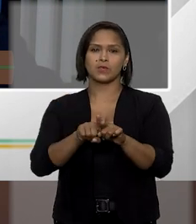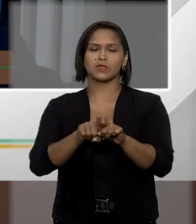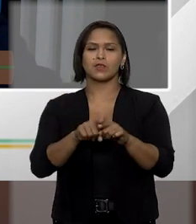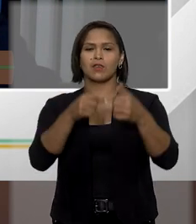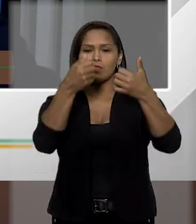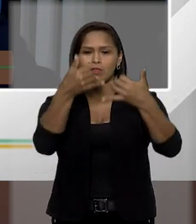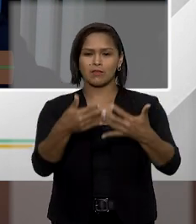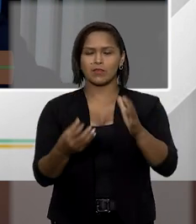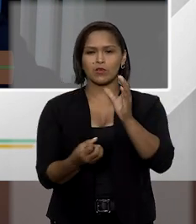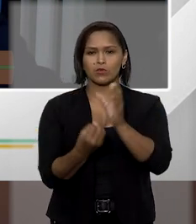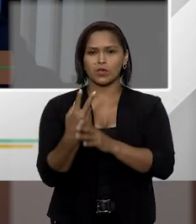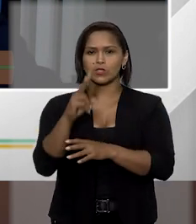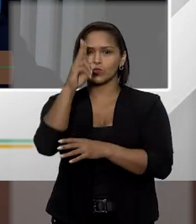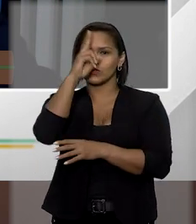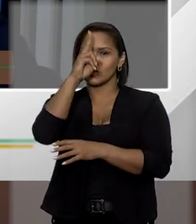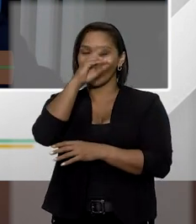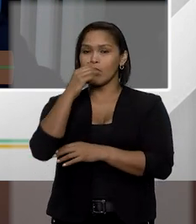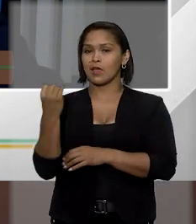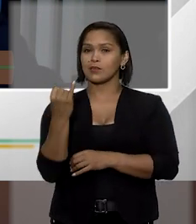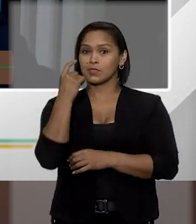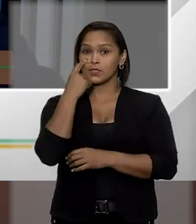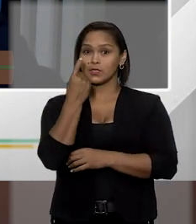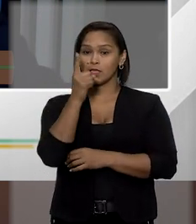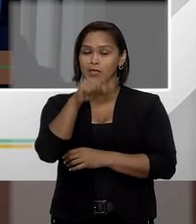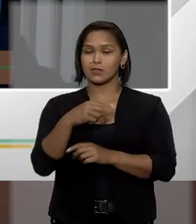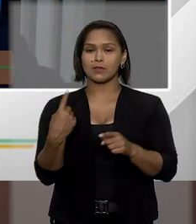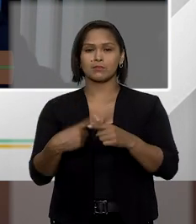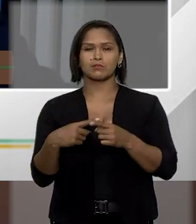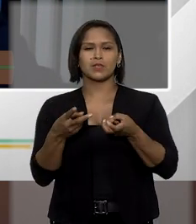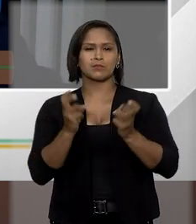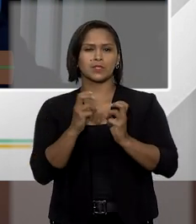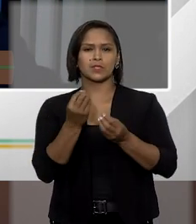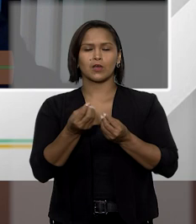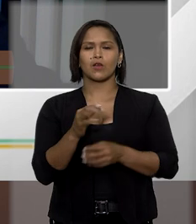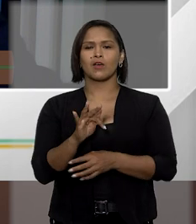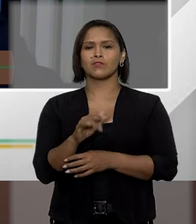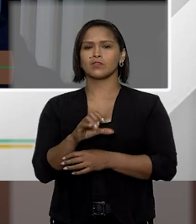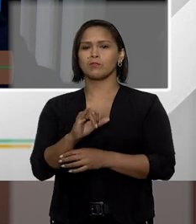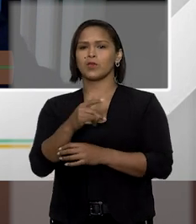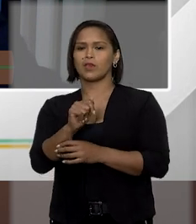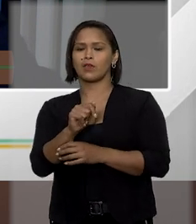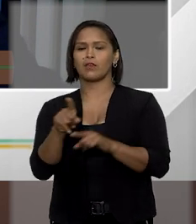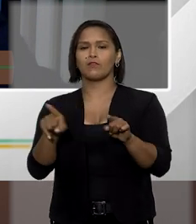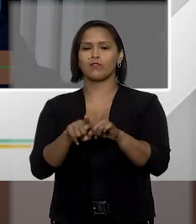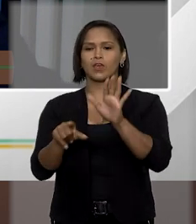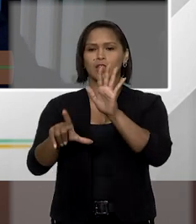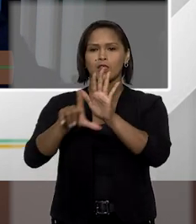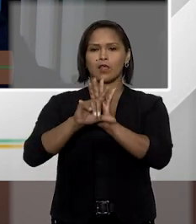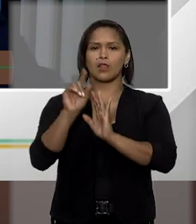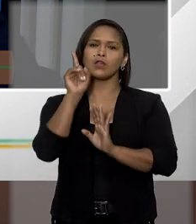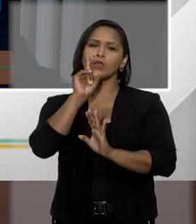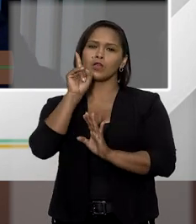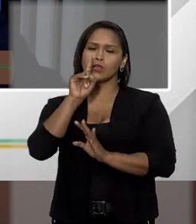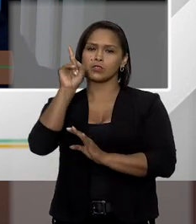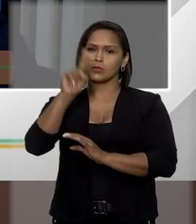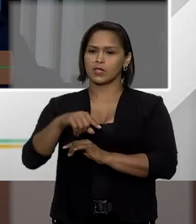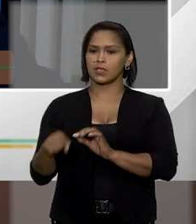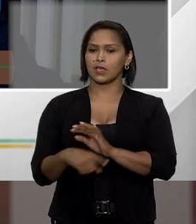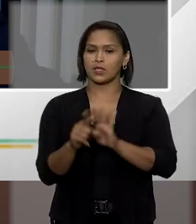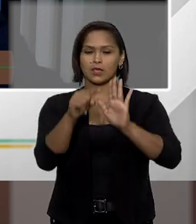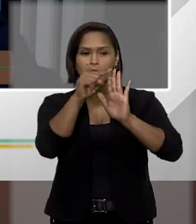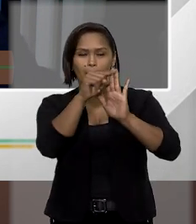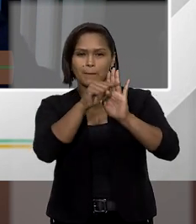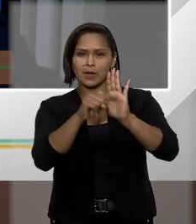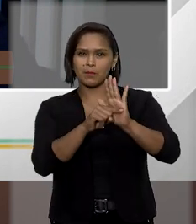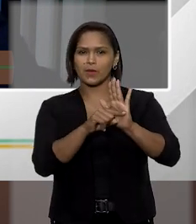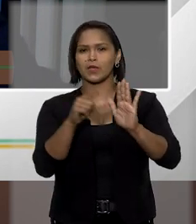deita, na verdade, uma origem histórica bastante interessante, porque quando o FCPA foi editado na legislação norte-americana, nas